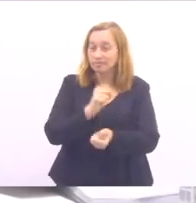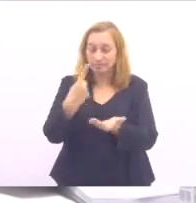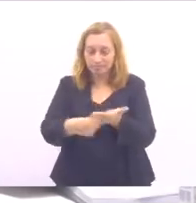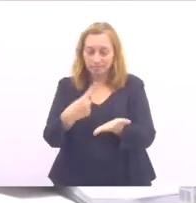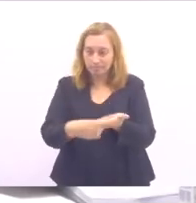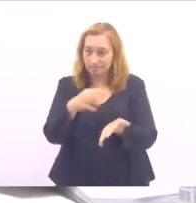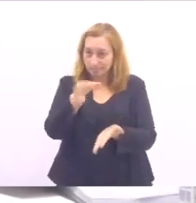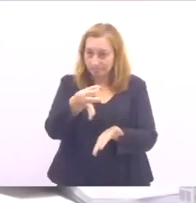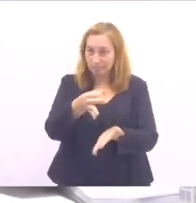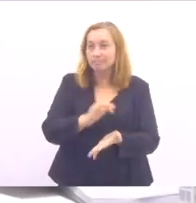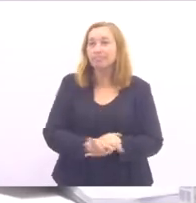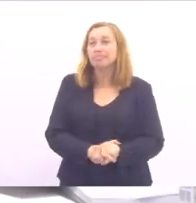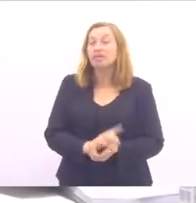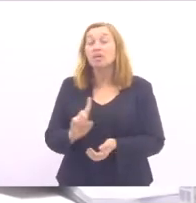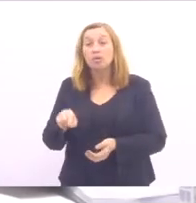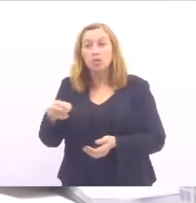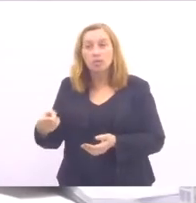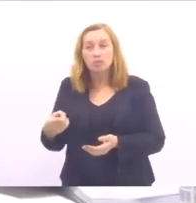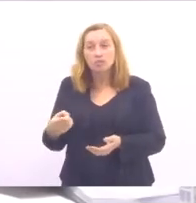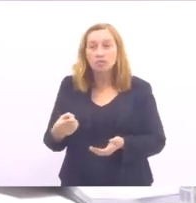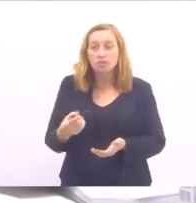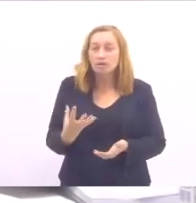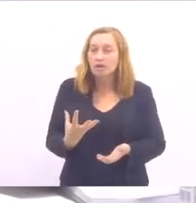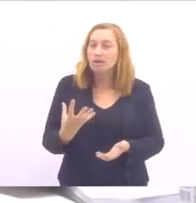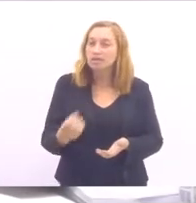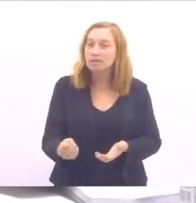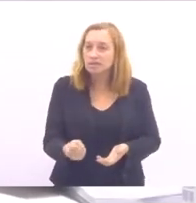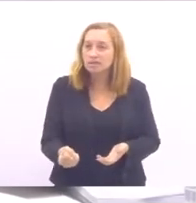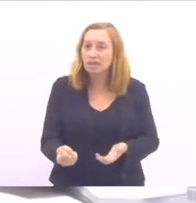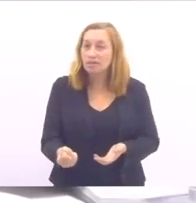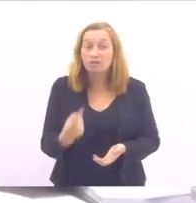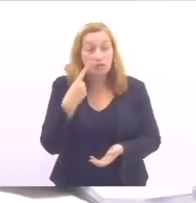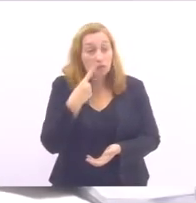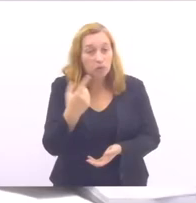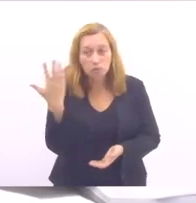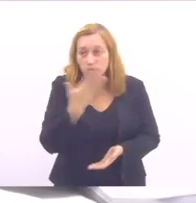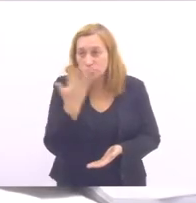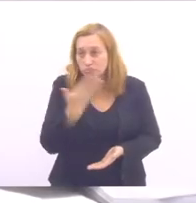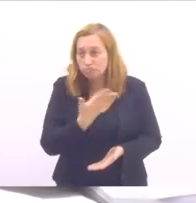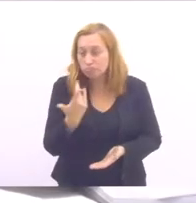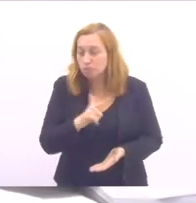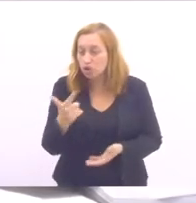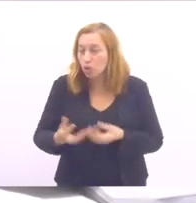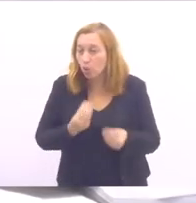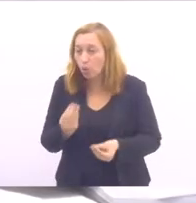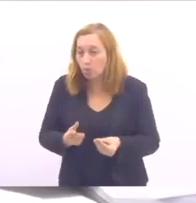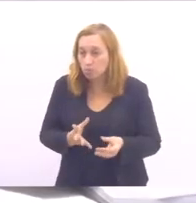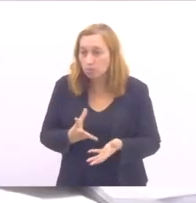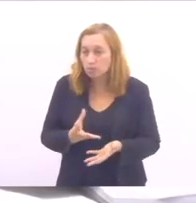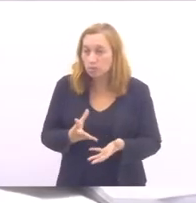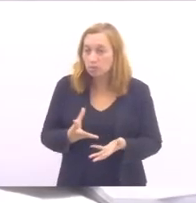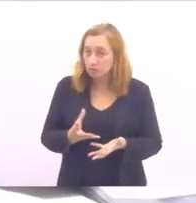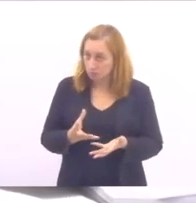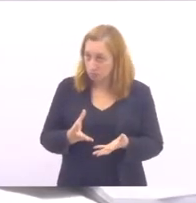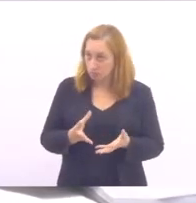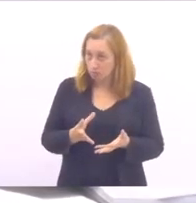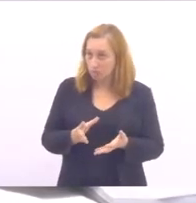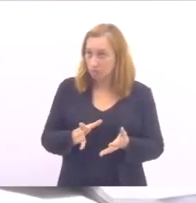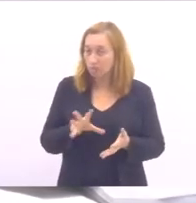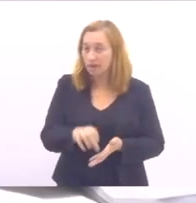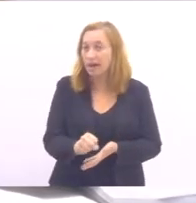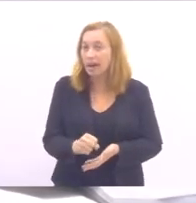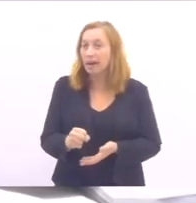setorial. Quando a gente foi agarrar o acordo setorial, a gente viu que não tinha ponta por onde agarrar. Parecia que os gaúchos